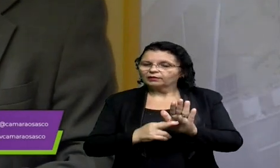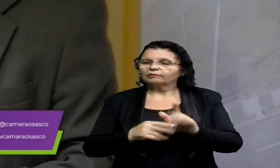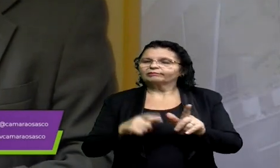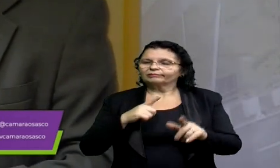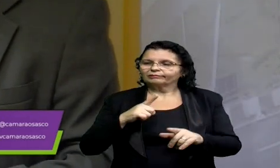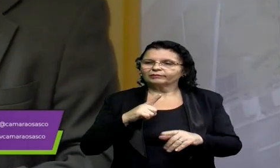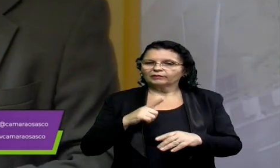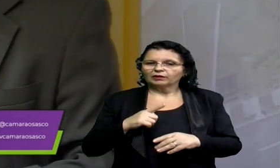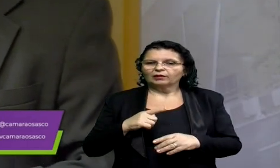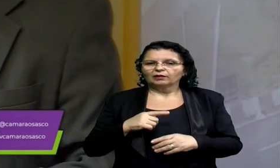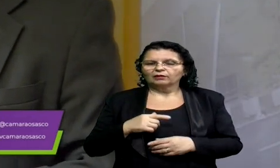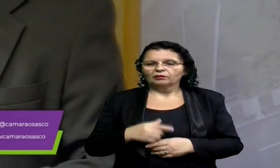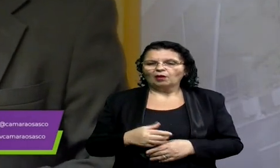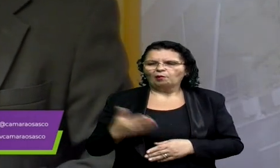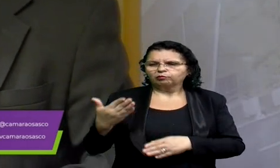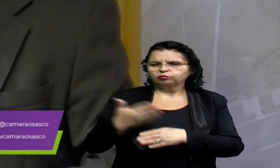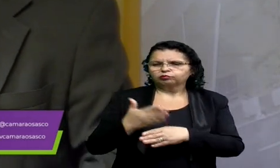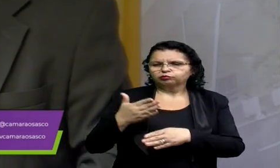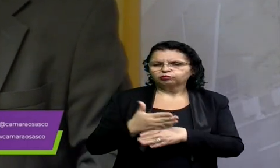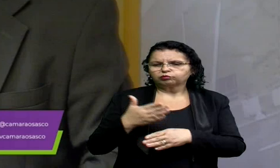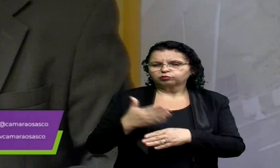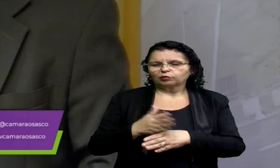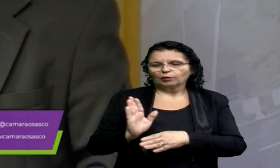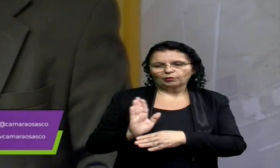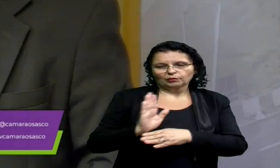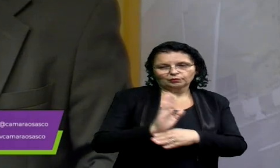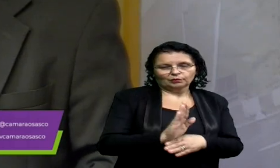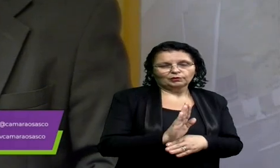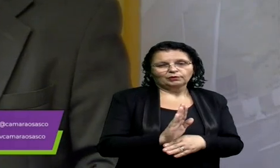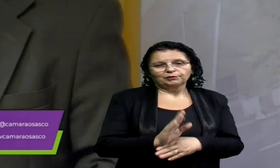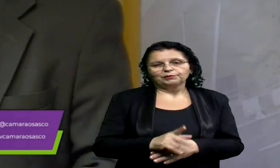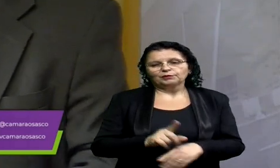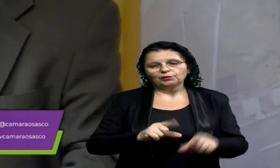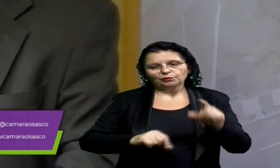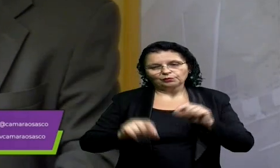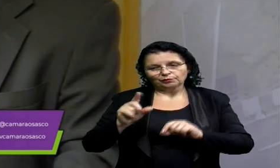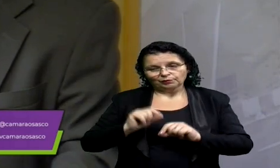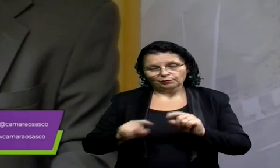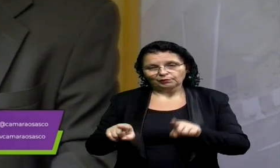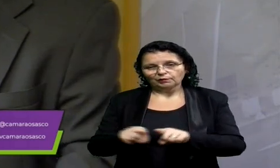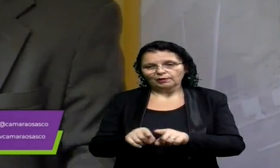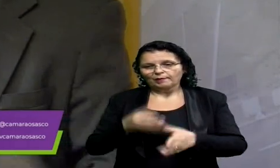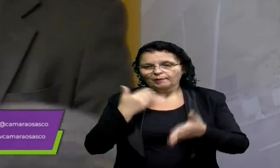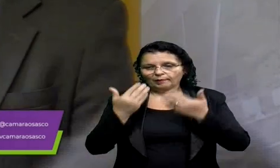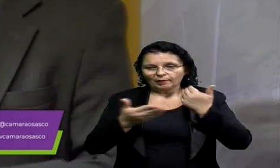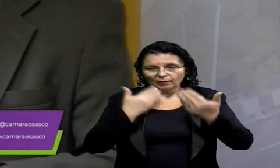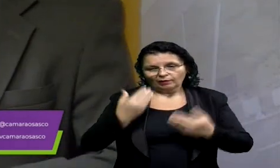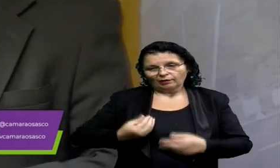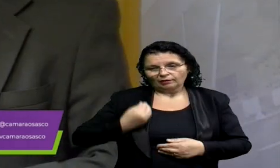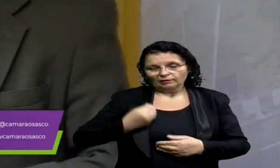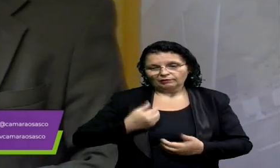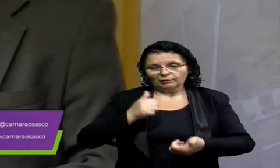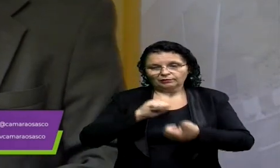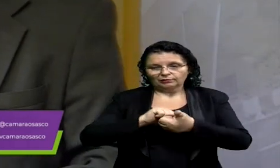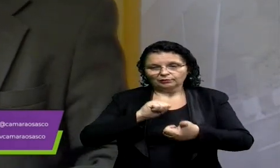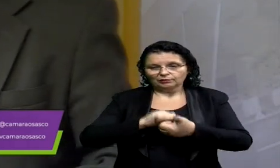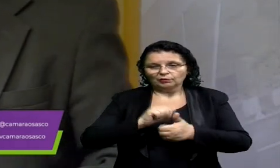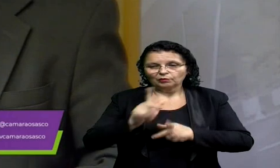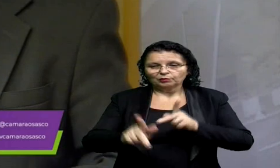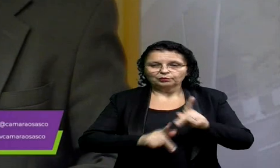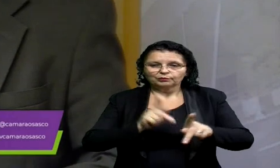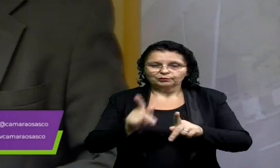então o Valdir e o Persival tem ajudado bastante lá algumas tomadas decisões lá para estar melhorando A a qualidade de vida lá